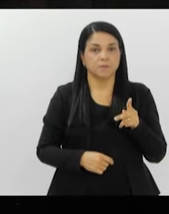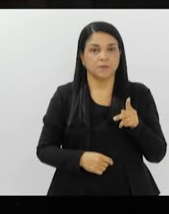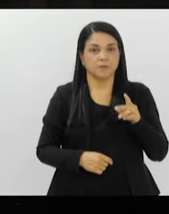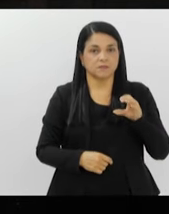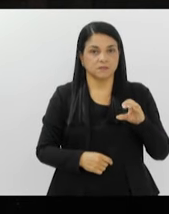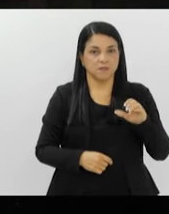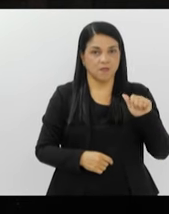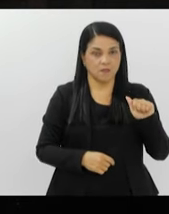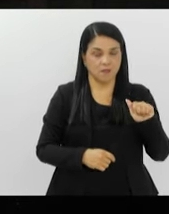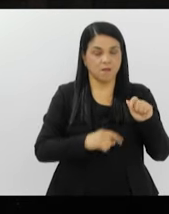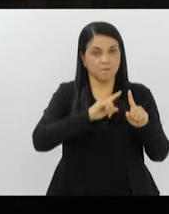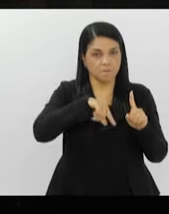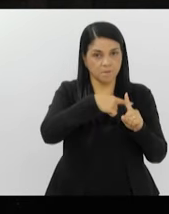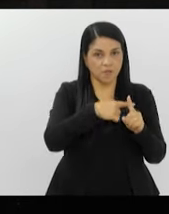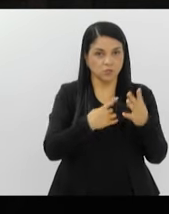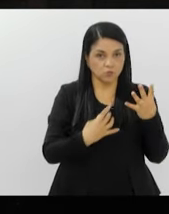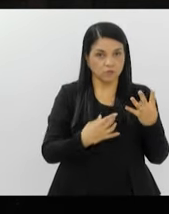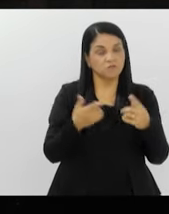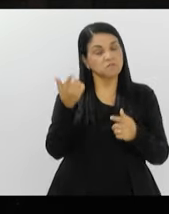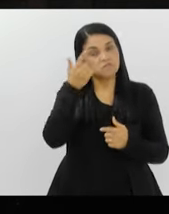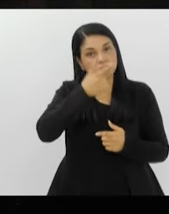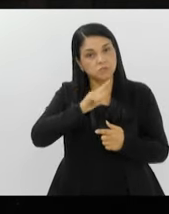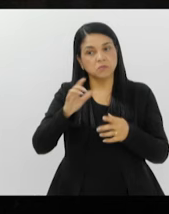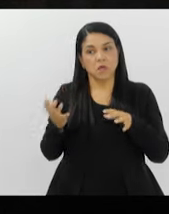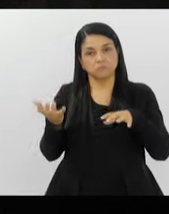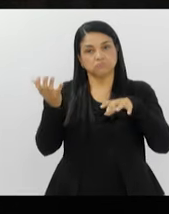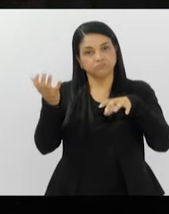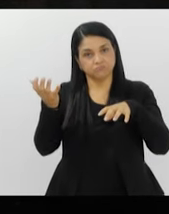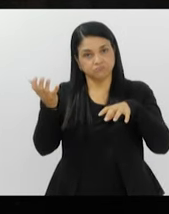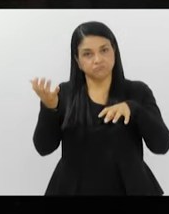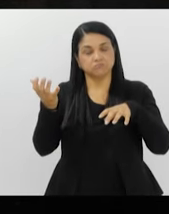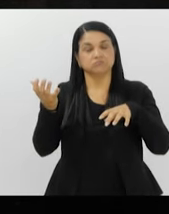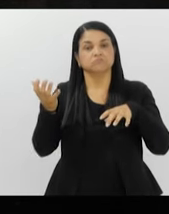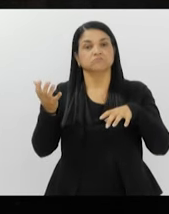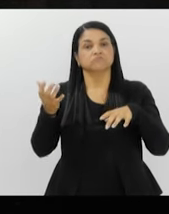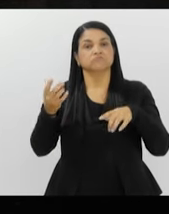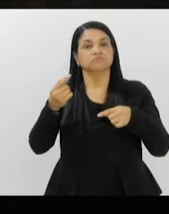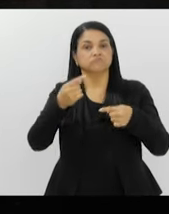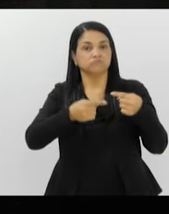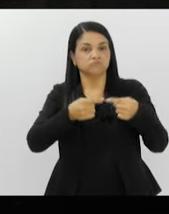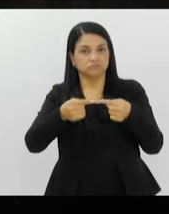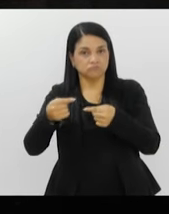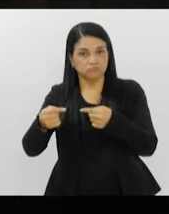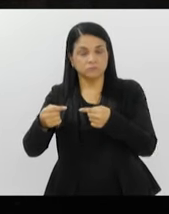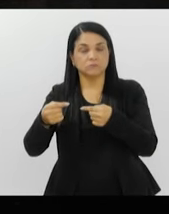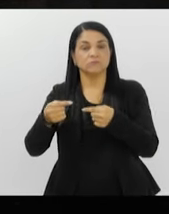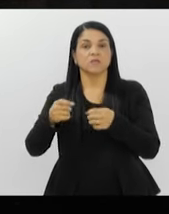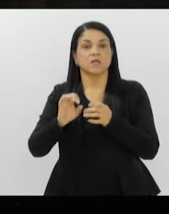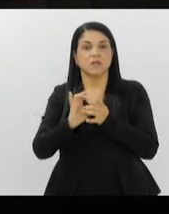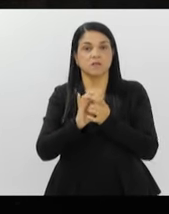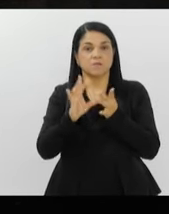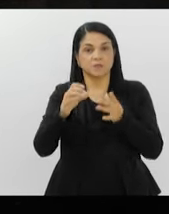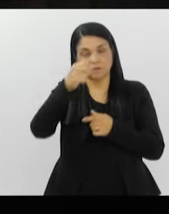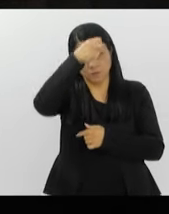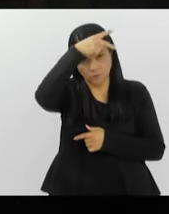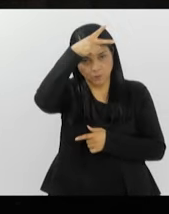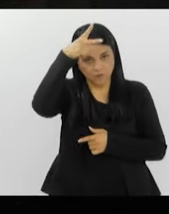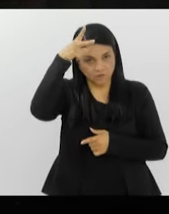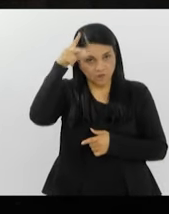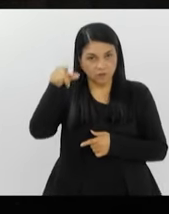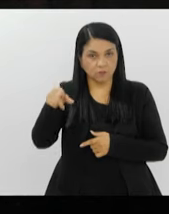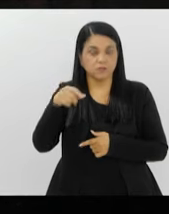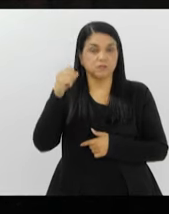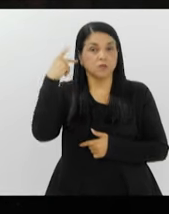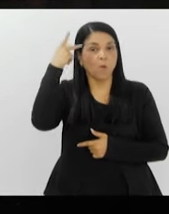conquista feita no Congresso Nacional liderada nacionalmente pelo prefeito de São Paulo